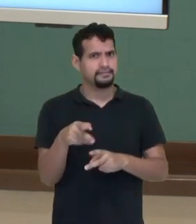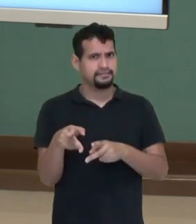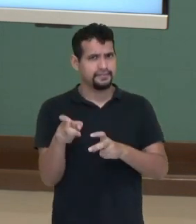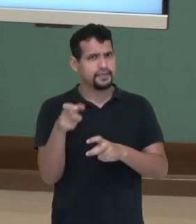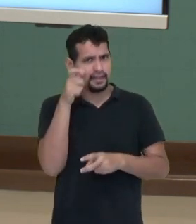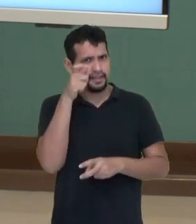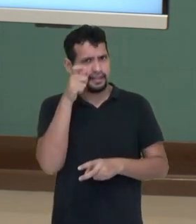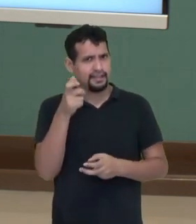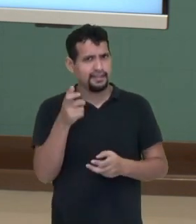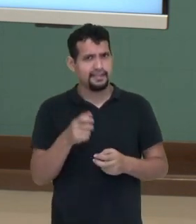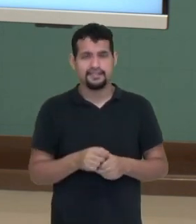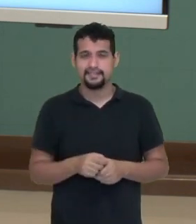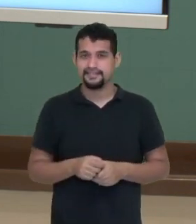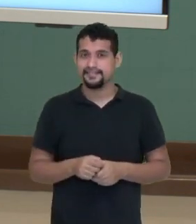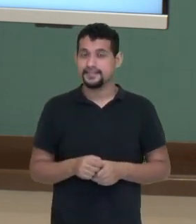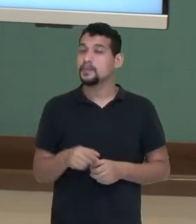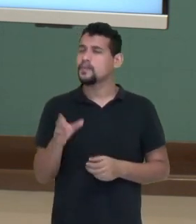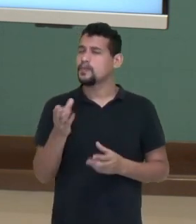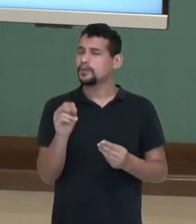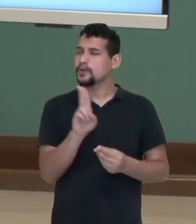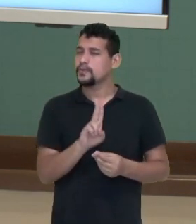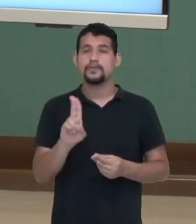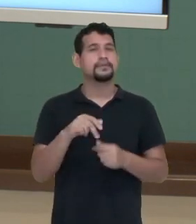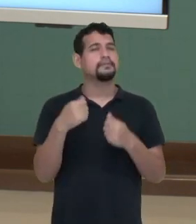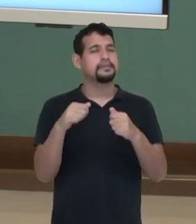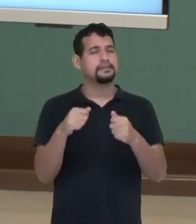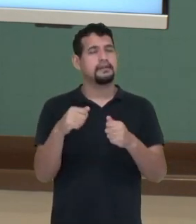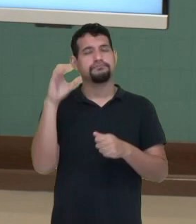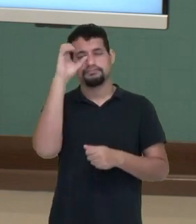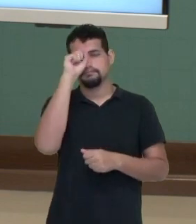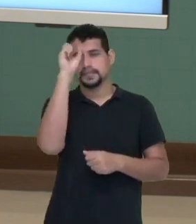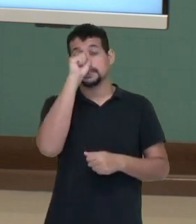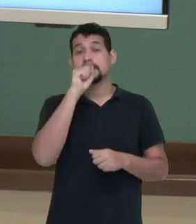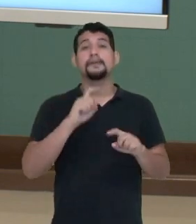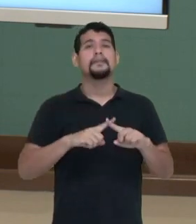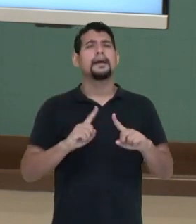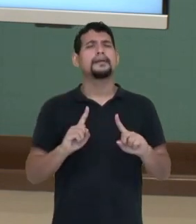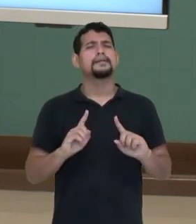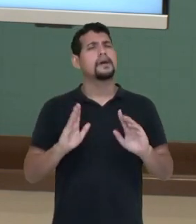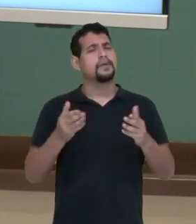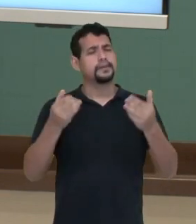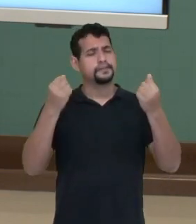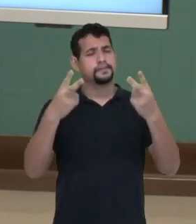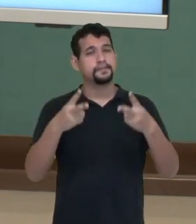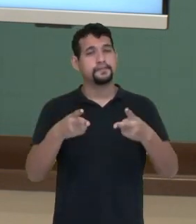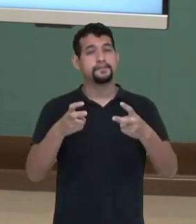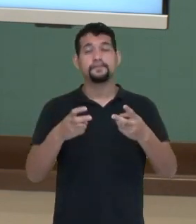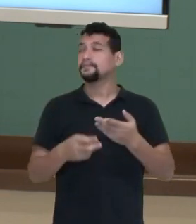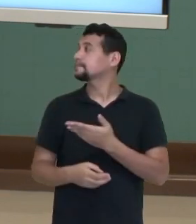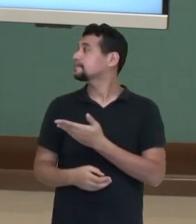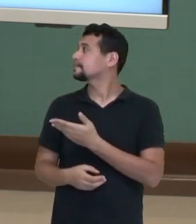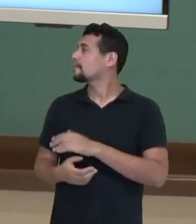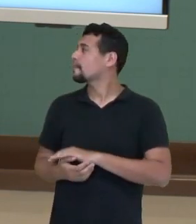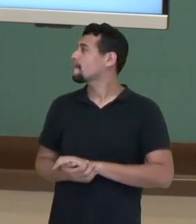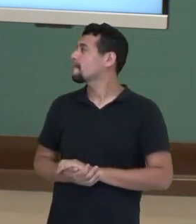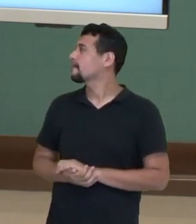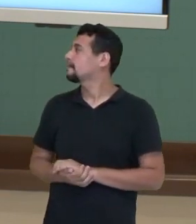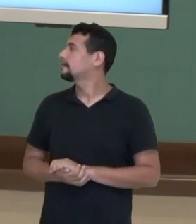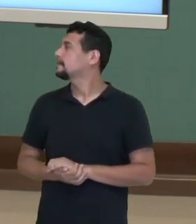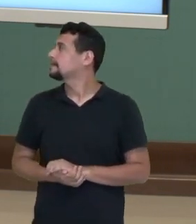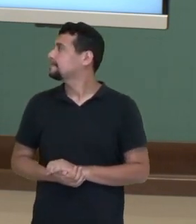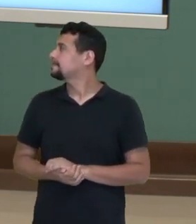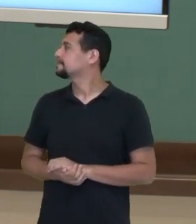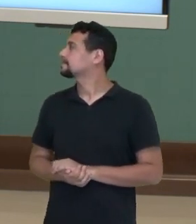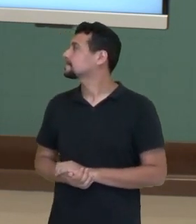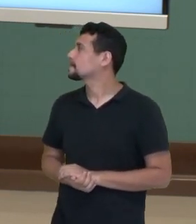interessante? Muita aplicação nós temos com função, hein? Falando nisso, olha aqui esse fluxograma. Então vamos